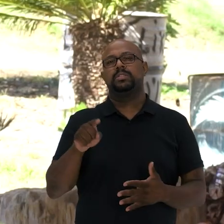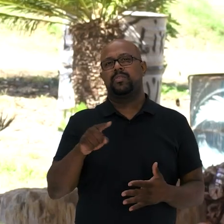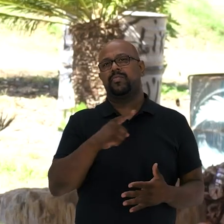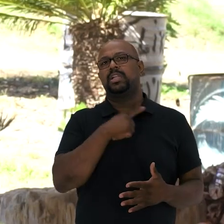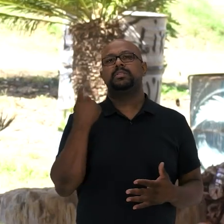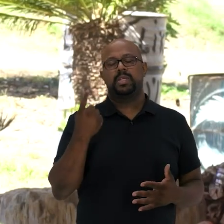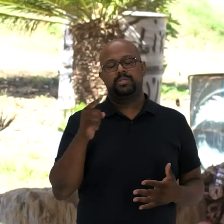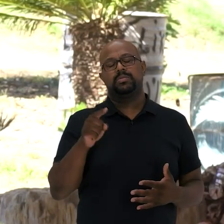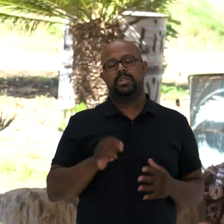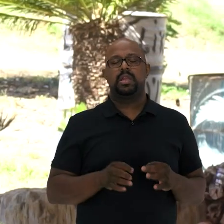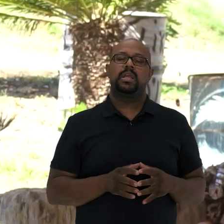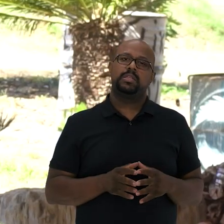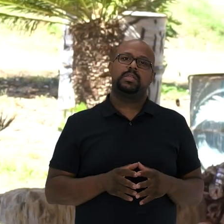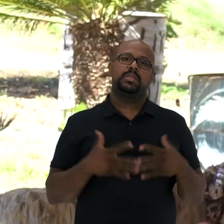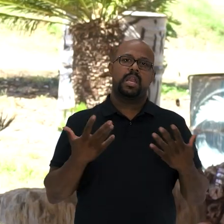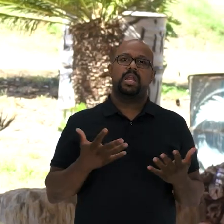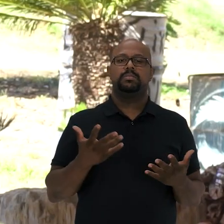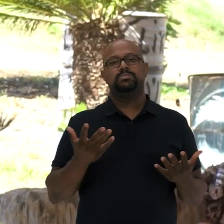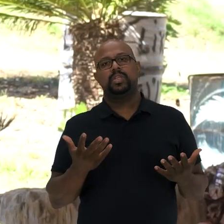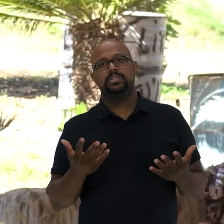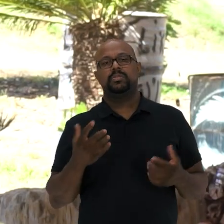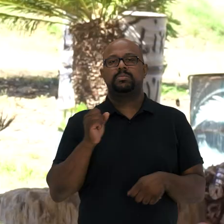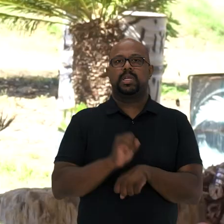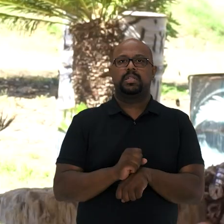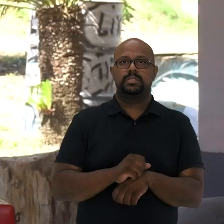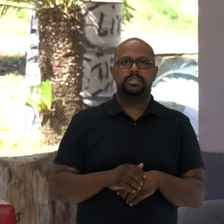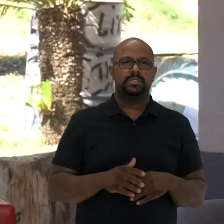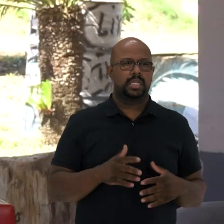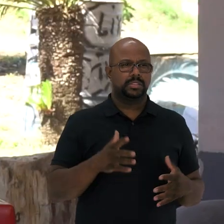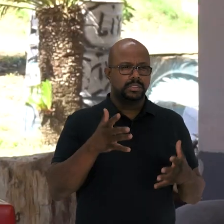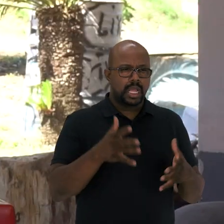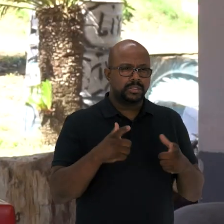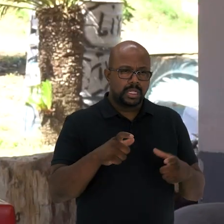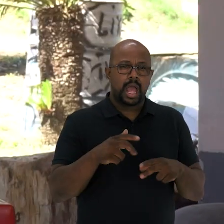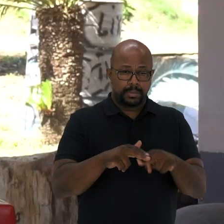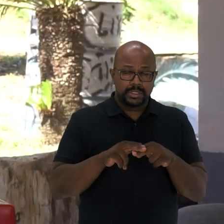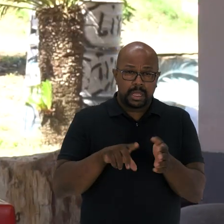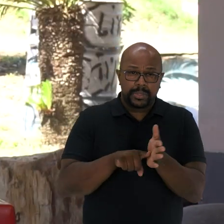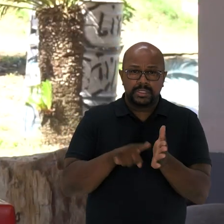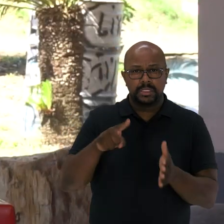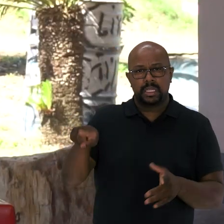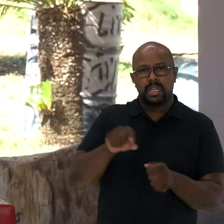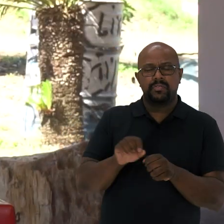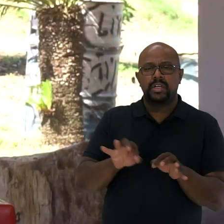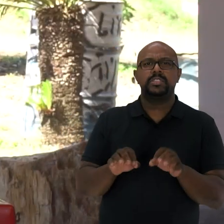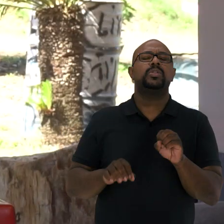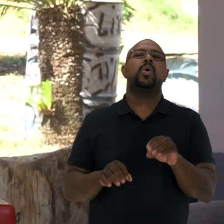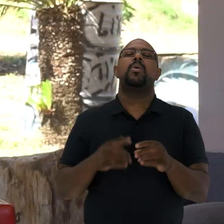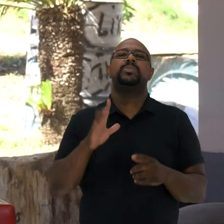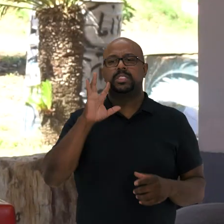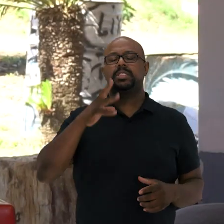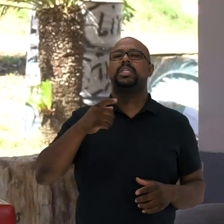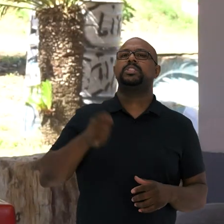aconteceu o falecimento do nosso. E aí nós ficamos. Ele chegava nesses locais a partir da pesquisa que ele fazia. Como